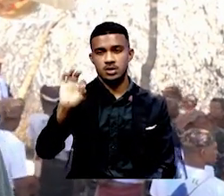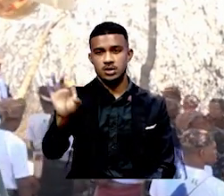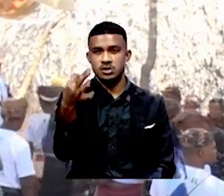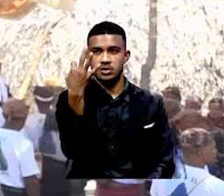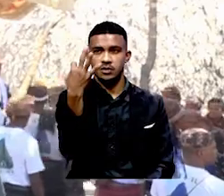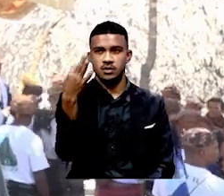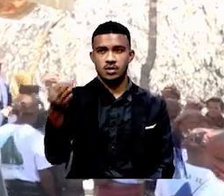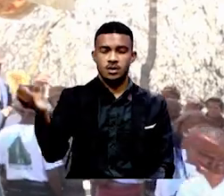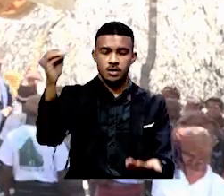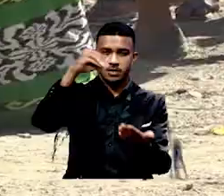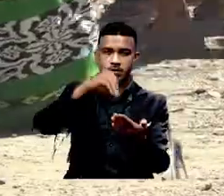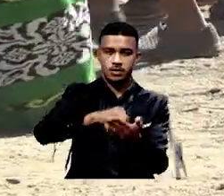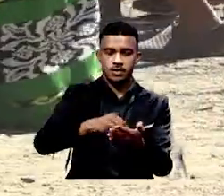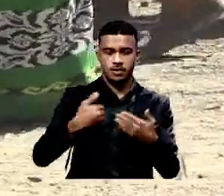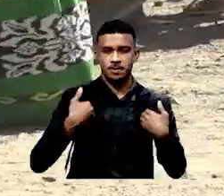2019, mais tarde, em